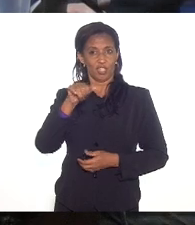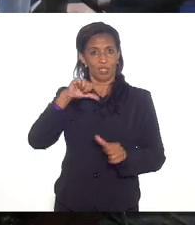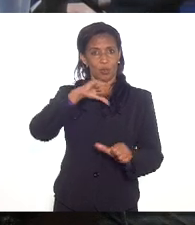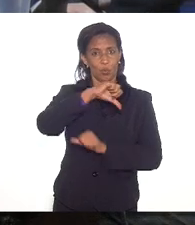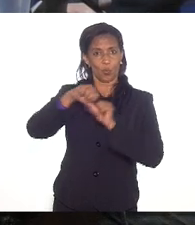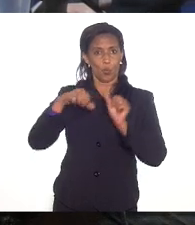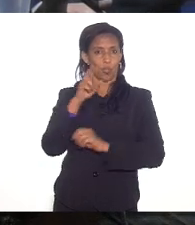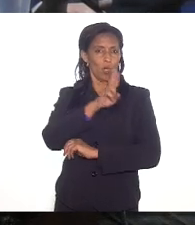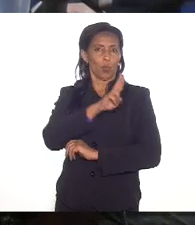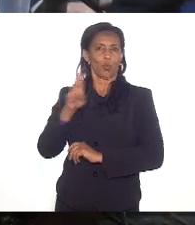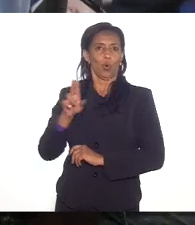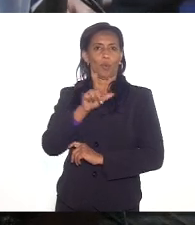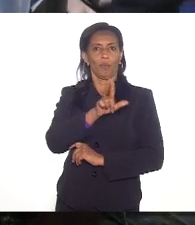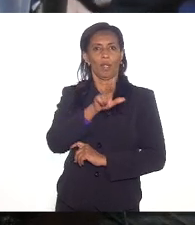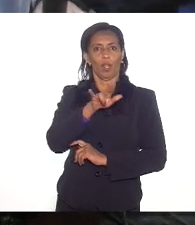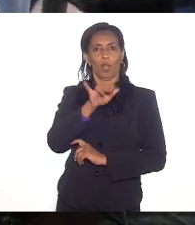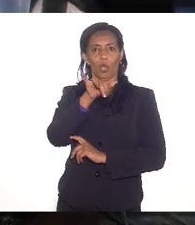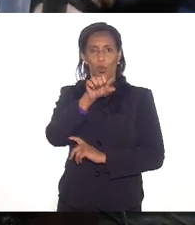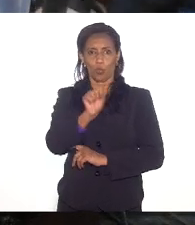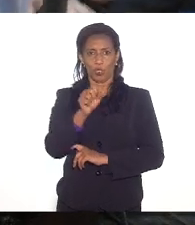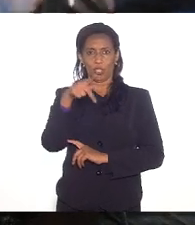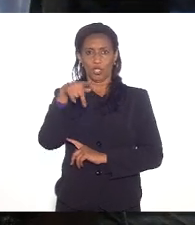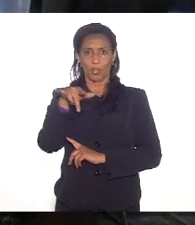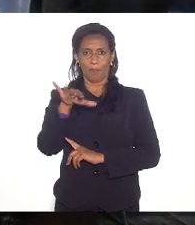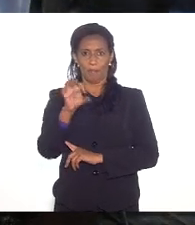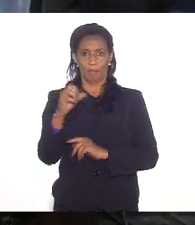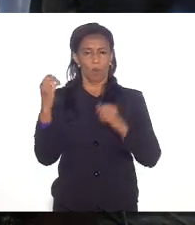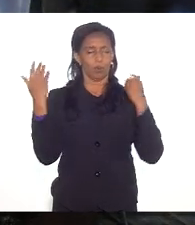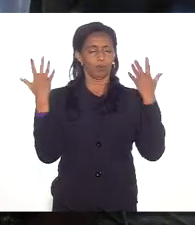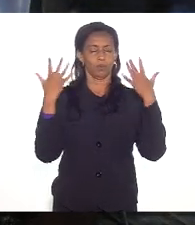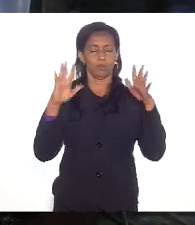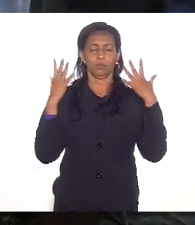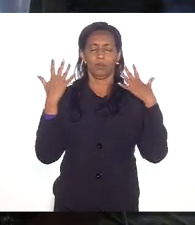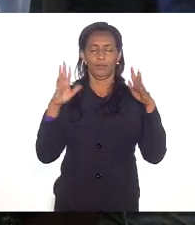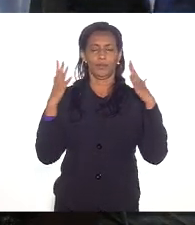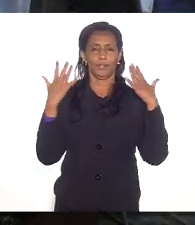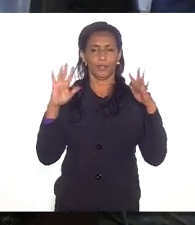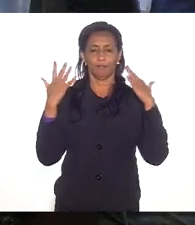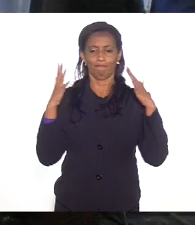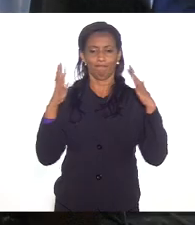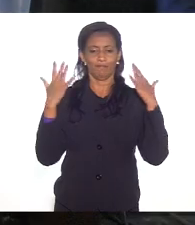sala Deputado Luiz Paulo eu vou colher o parecer